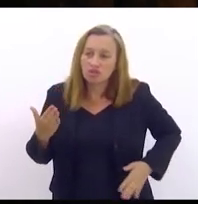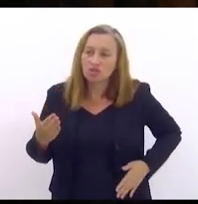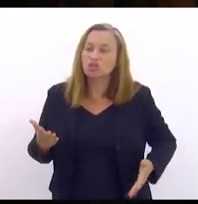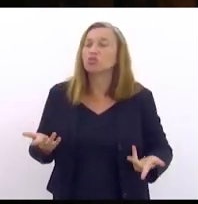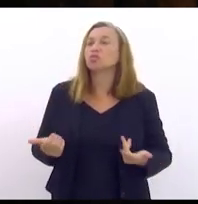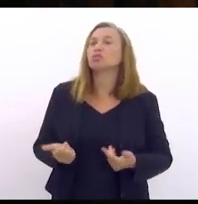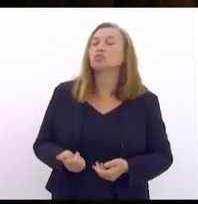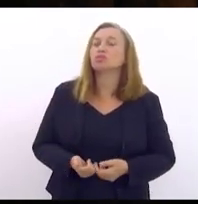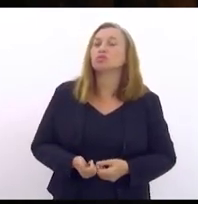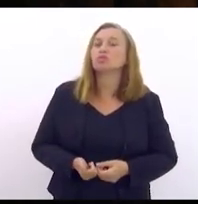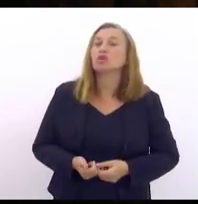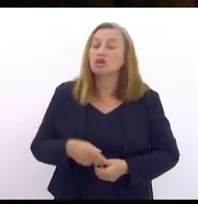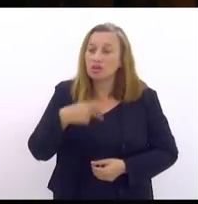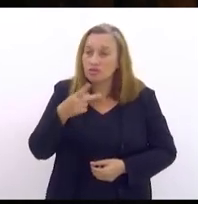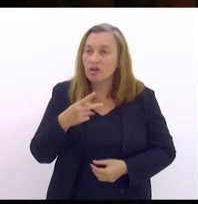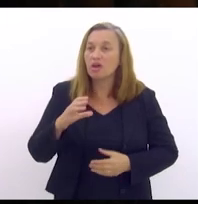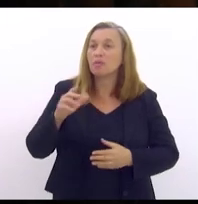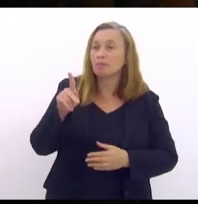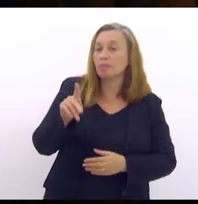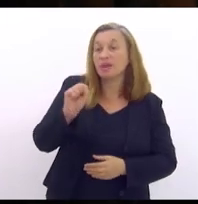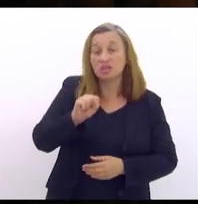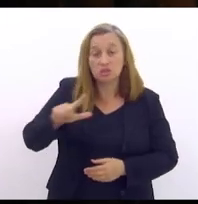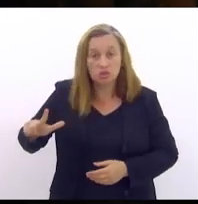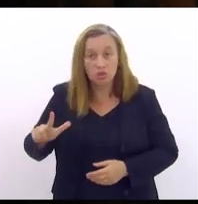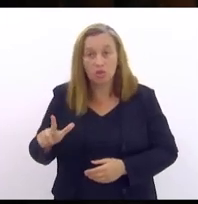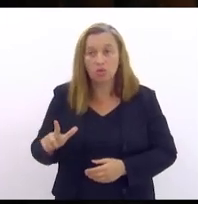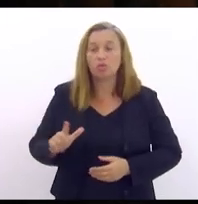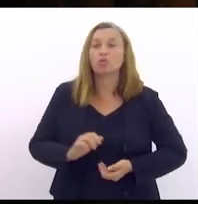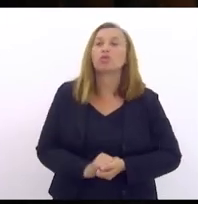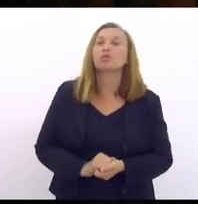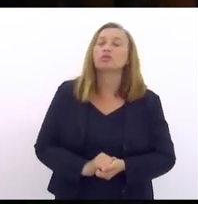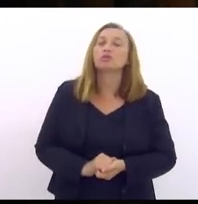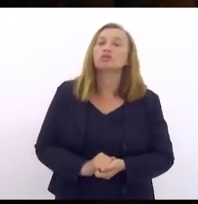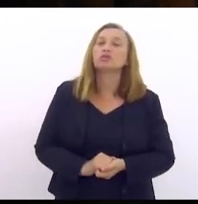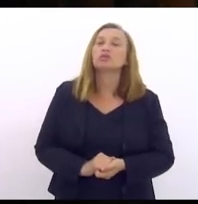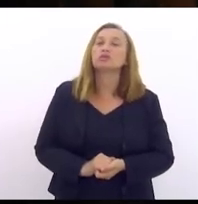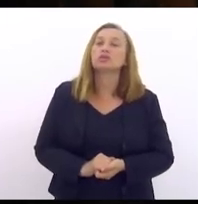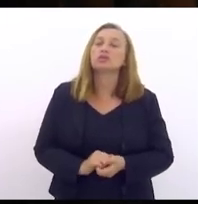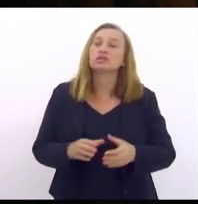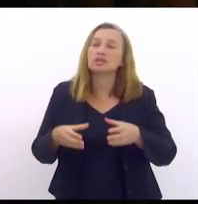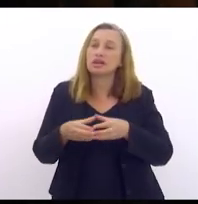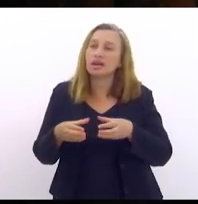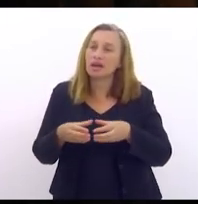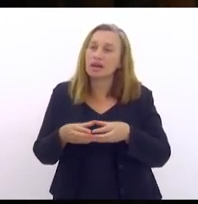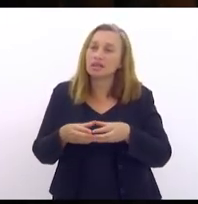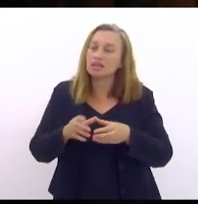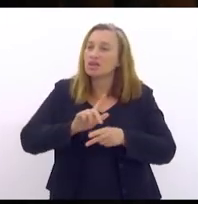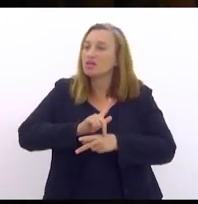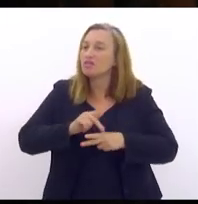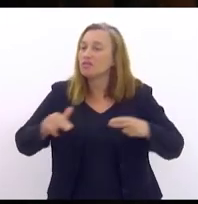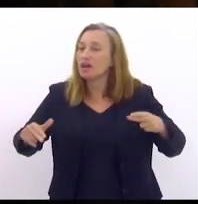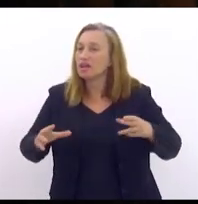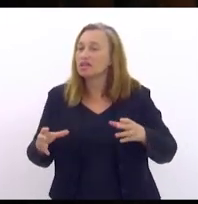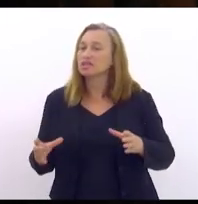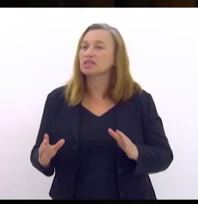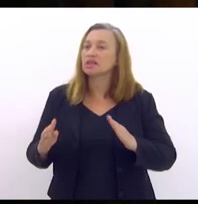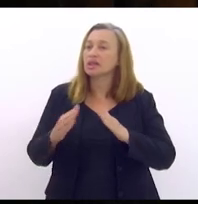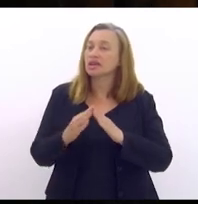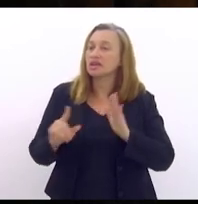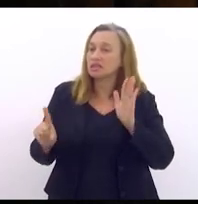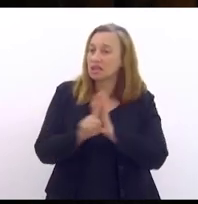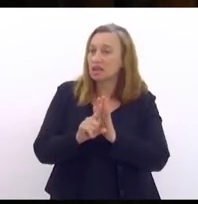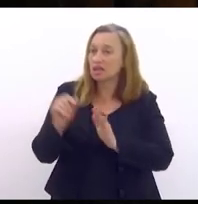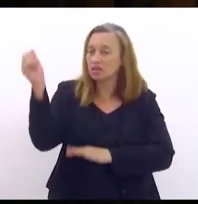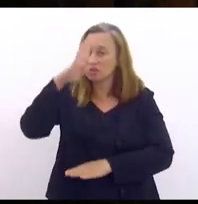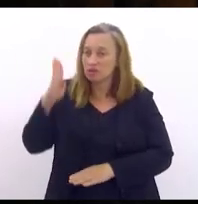dou nome aos bois. O PSOL constitui nessa casa, em muitas casas legislativas no Brasil,